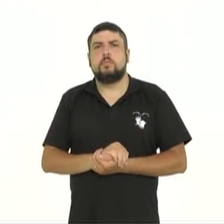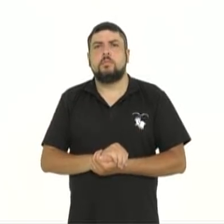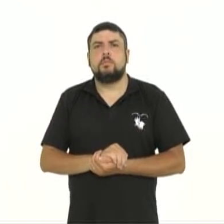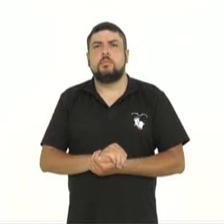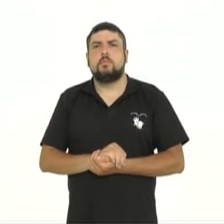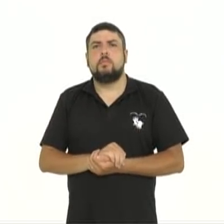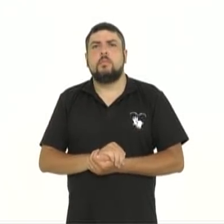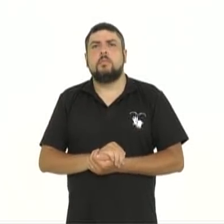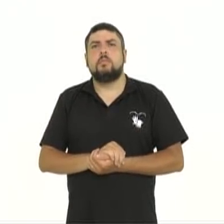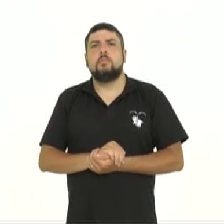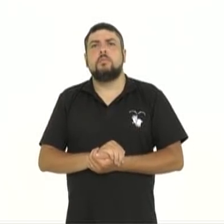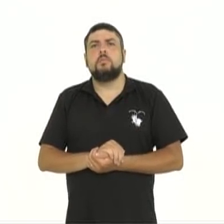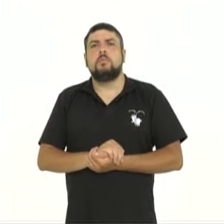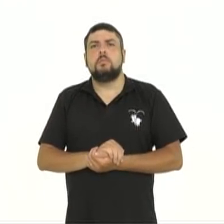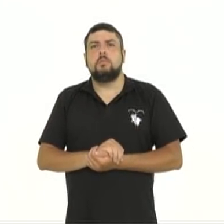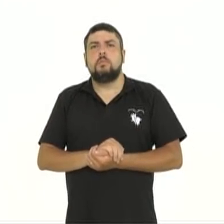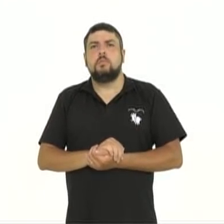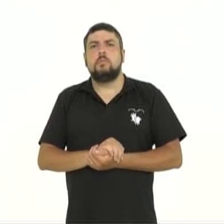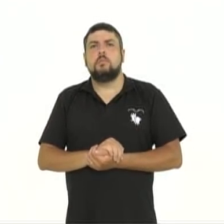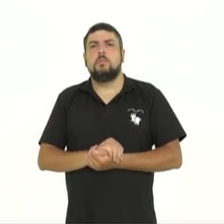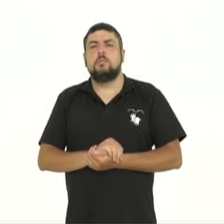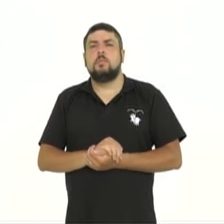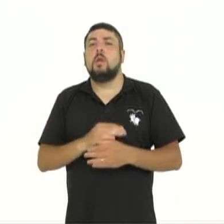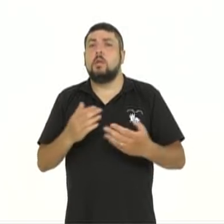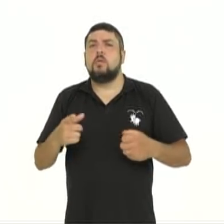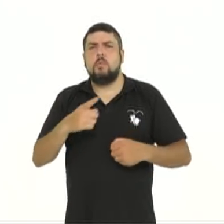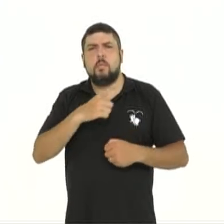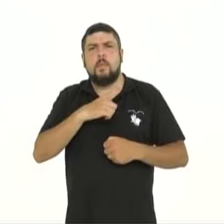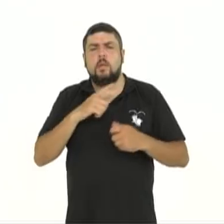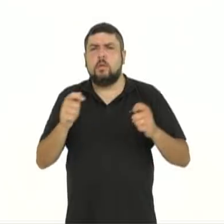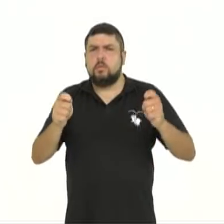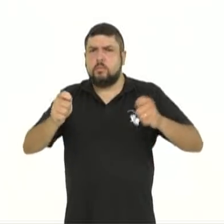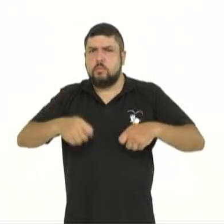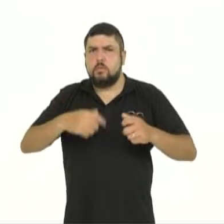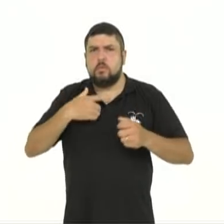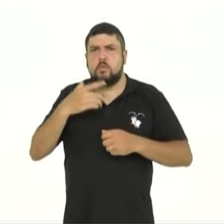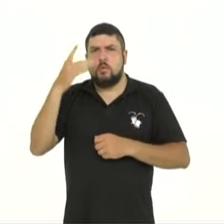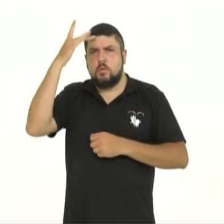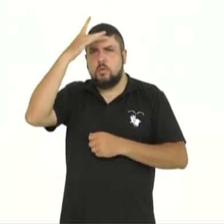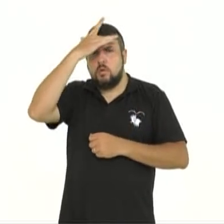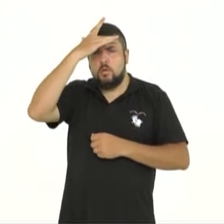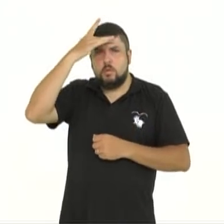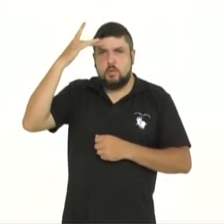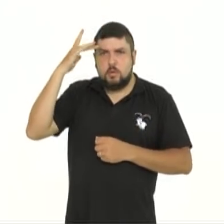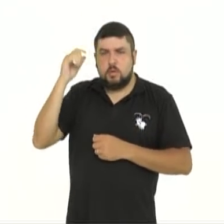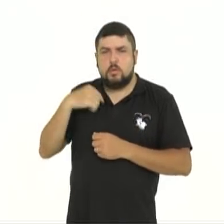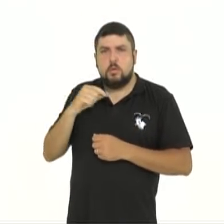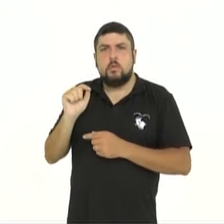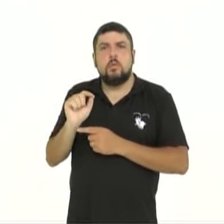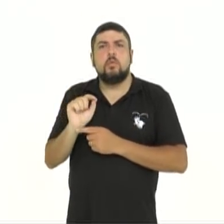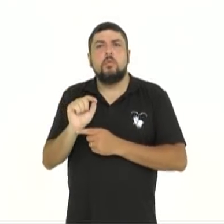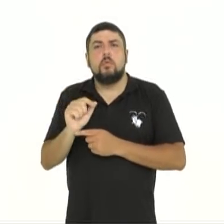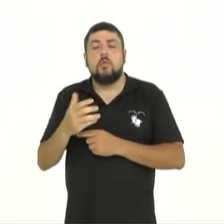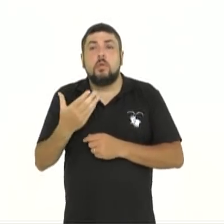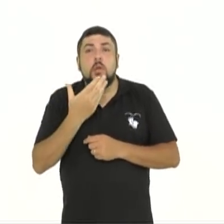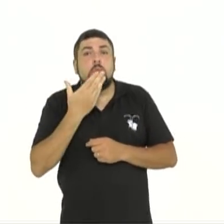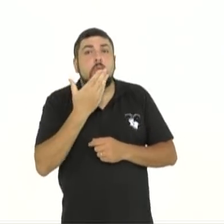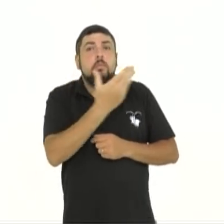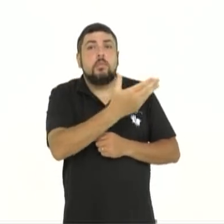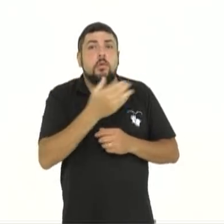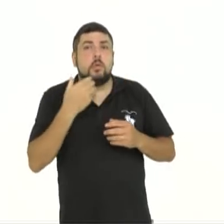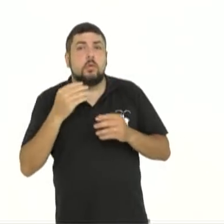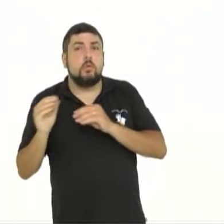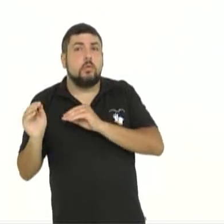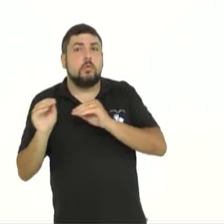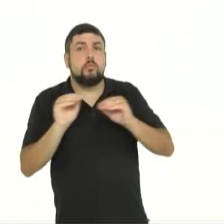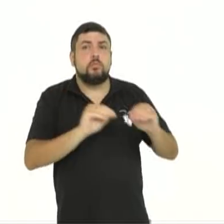aqui as possibilidades aqui, né, de pessoas também que vêm pedindo refúgio aqui